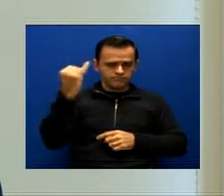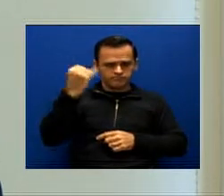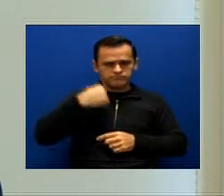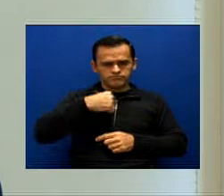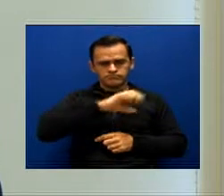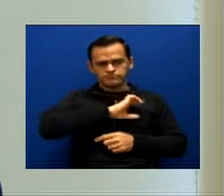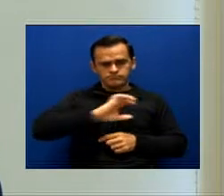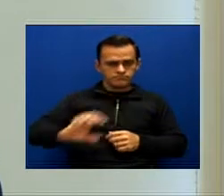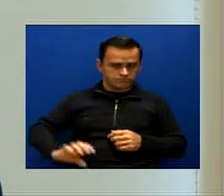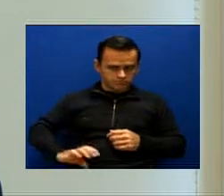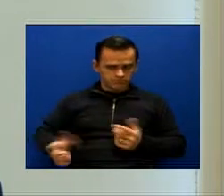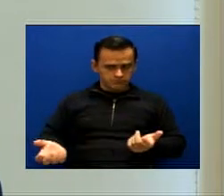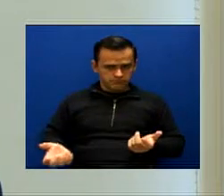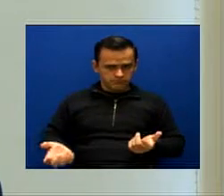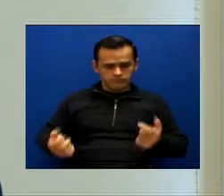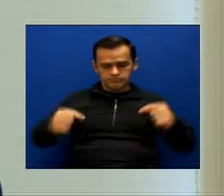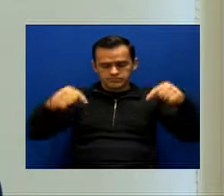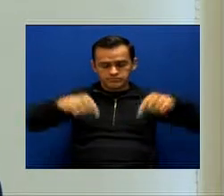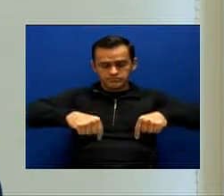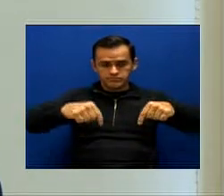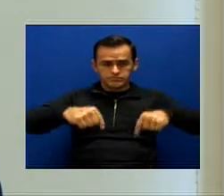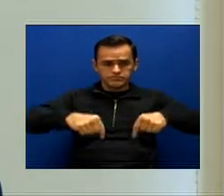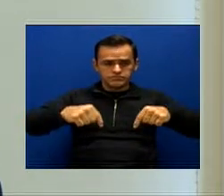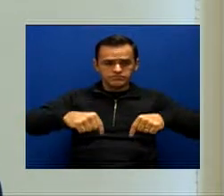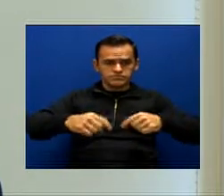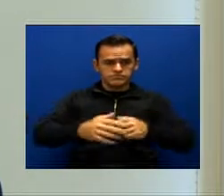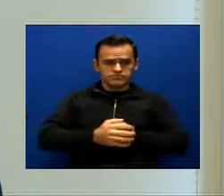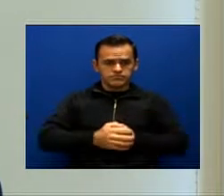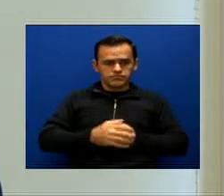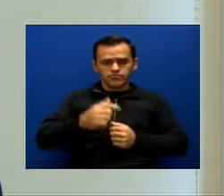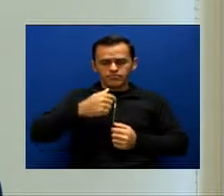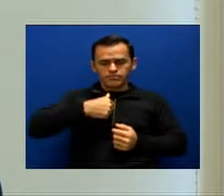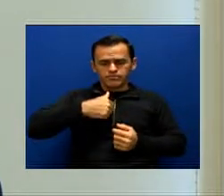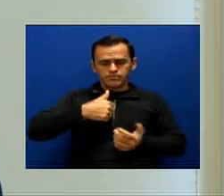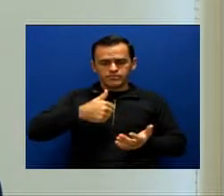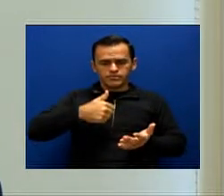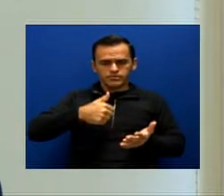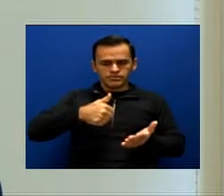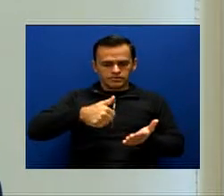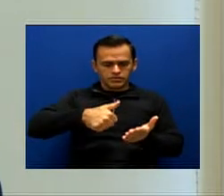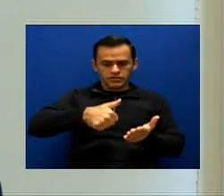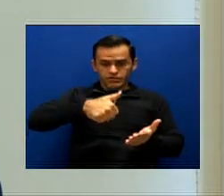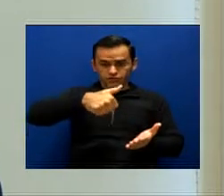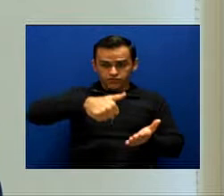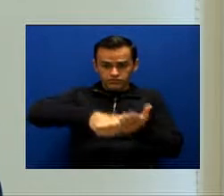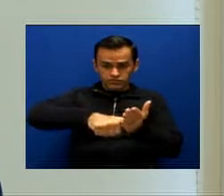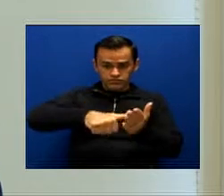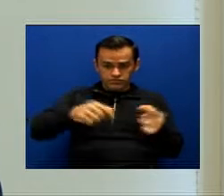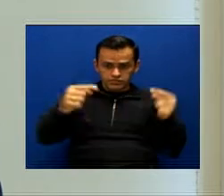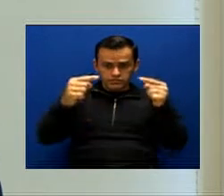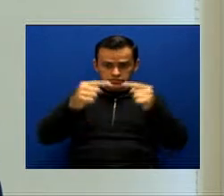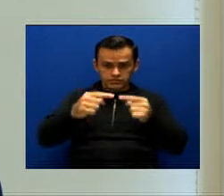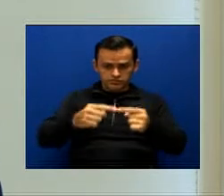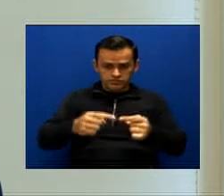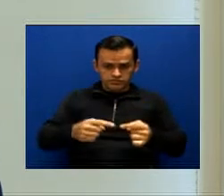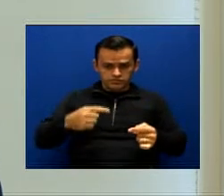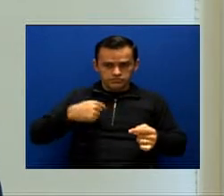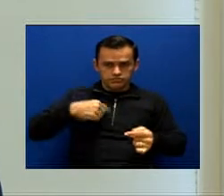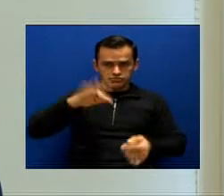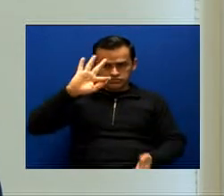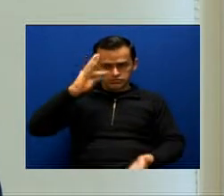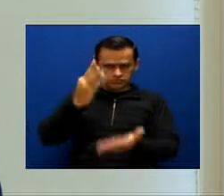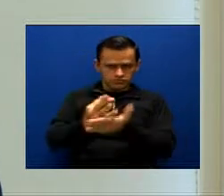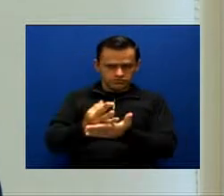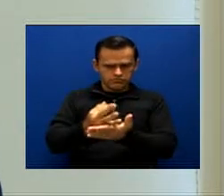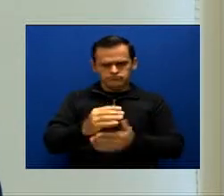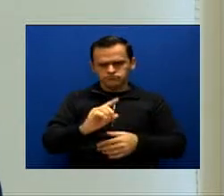cristão, embora nessa casa eu não voto de acordo com a minha fé, mas vou usar um argumento que Vossa Excelência